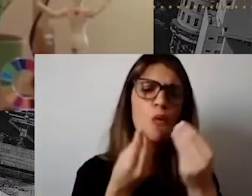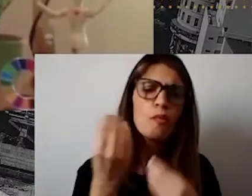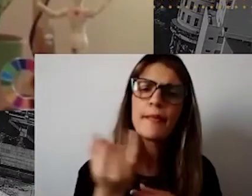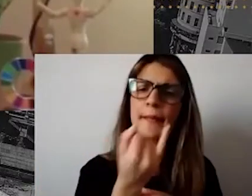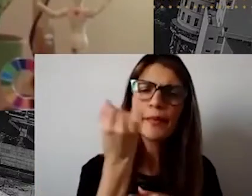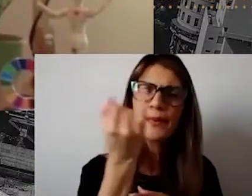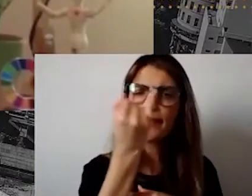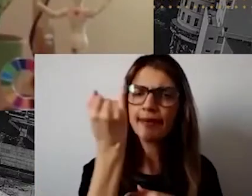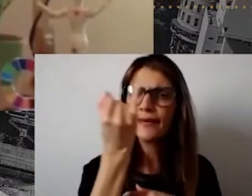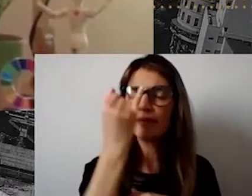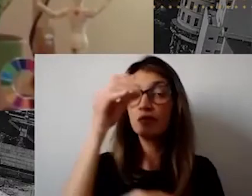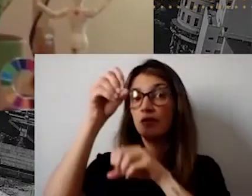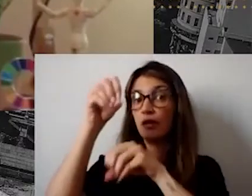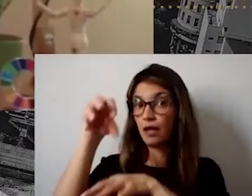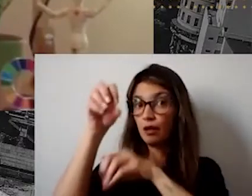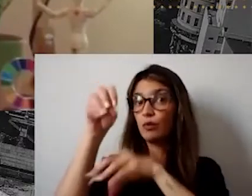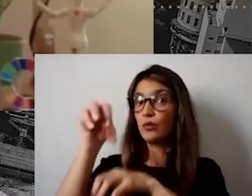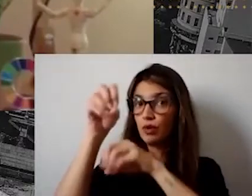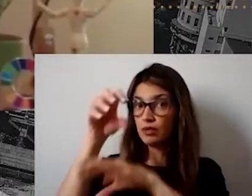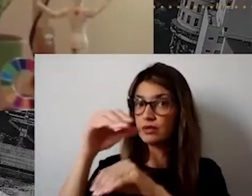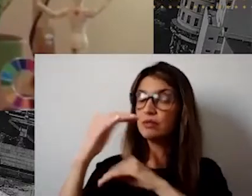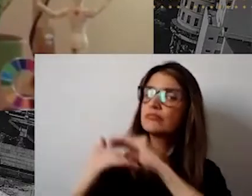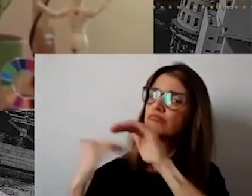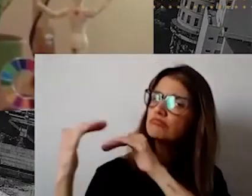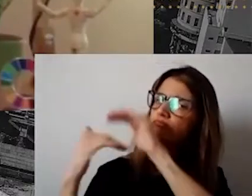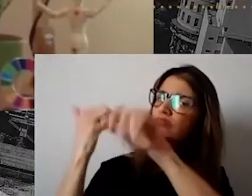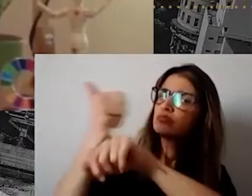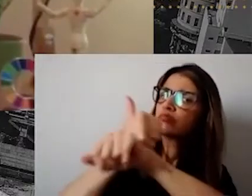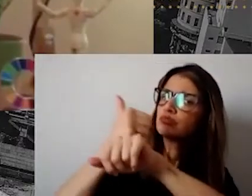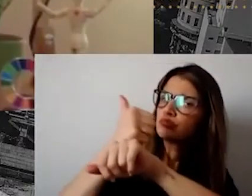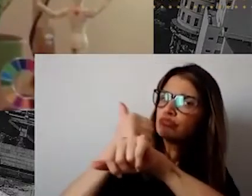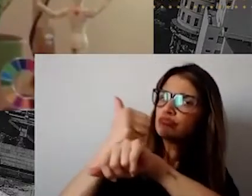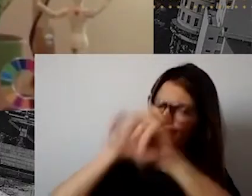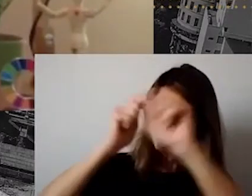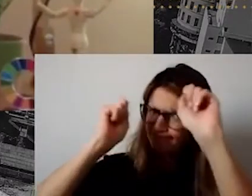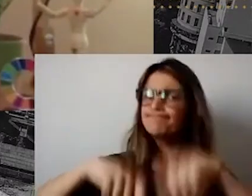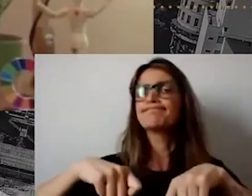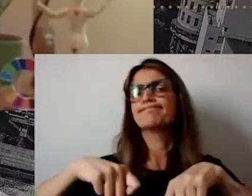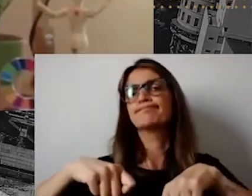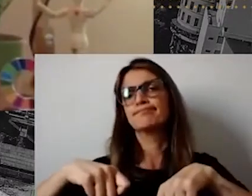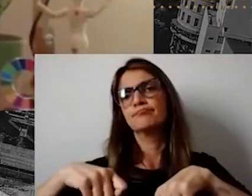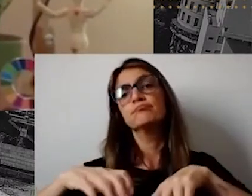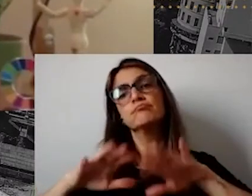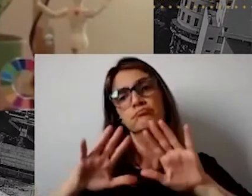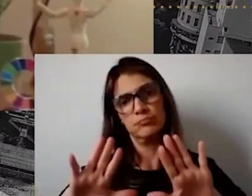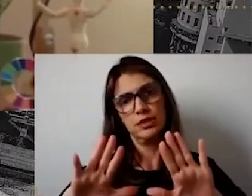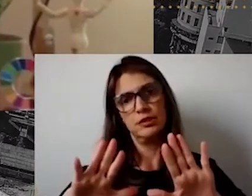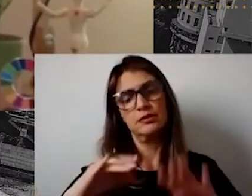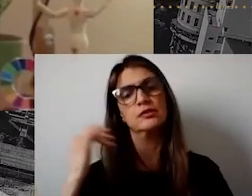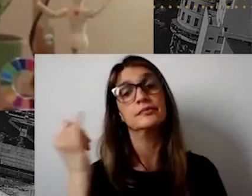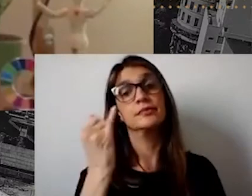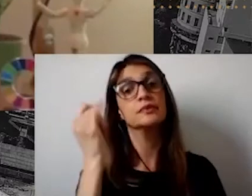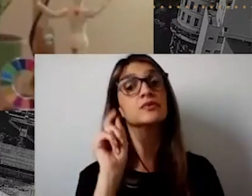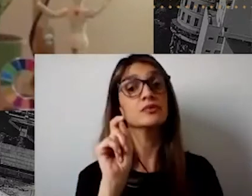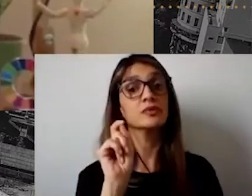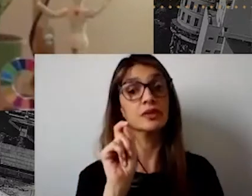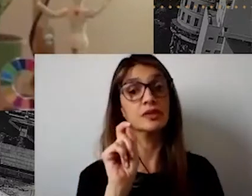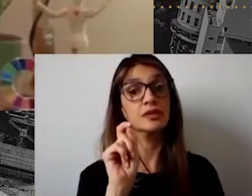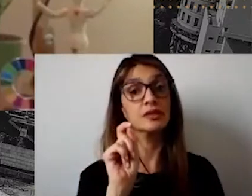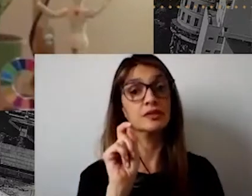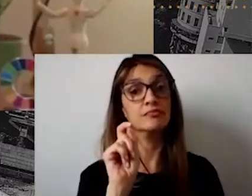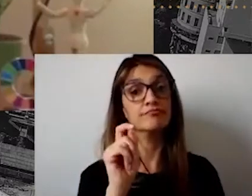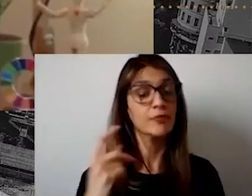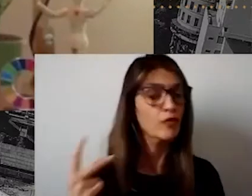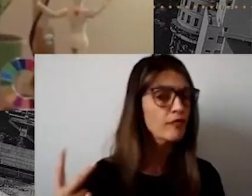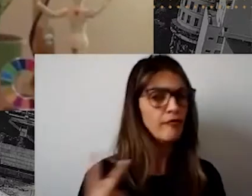a educação no desenvolvimento de profissionais capacitados, mas que, acima de tudo, primam pelo valor